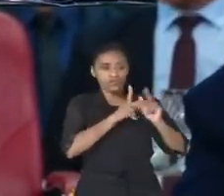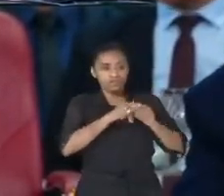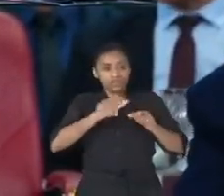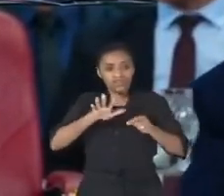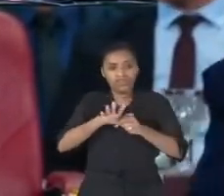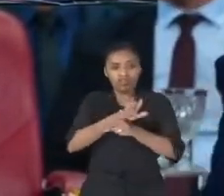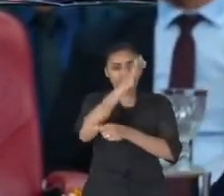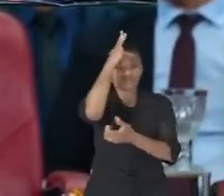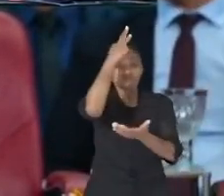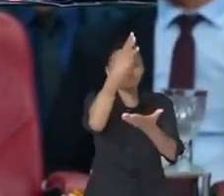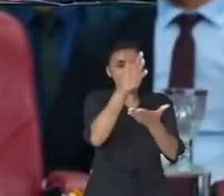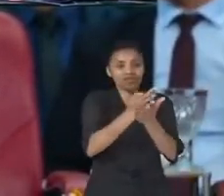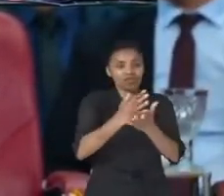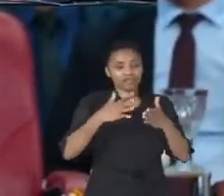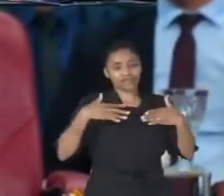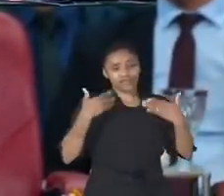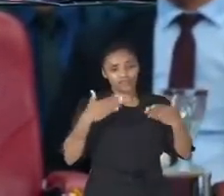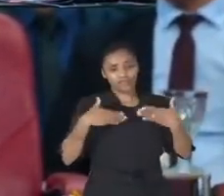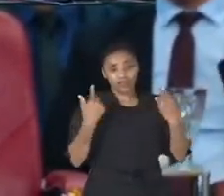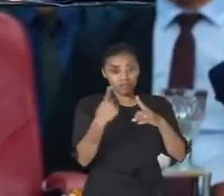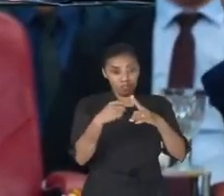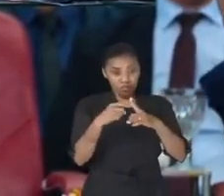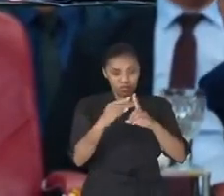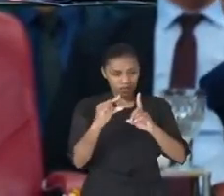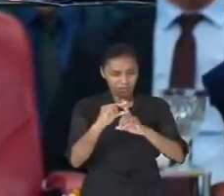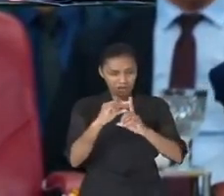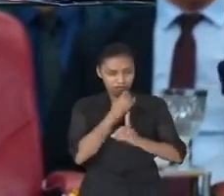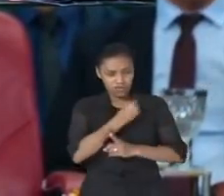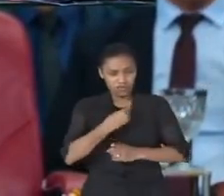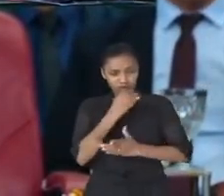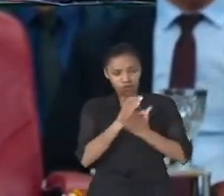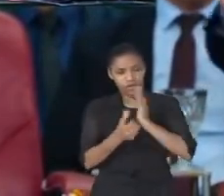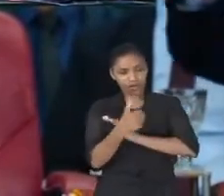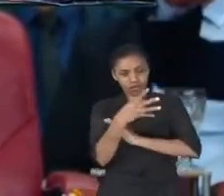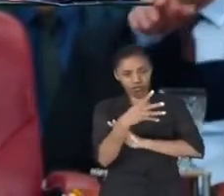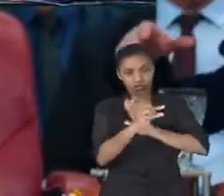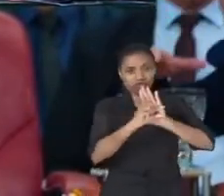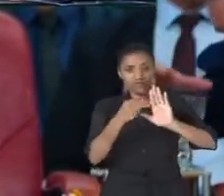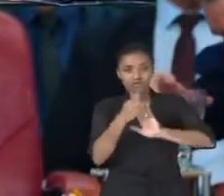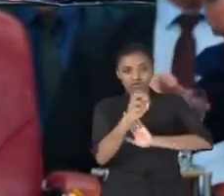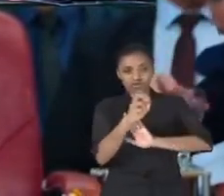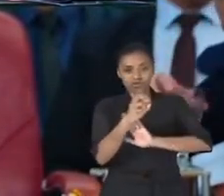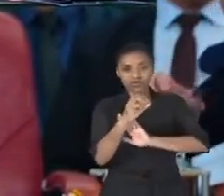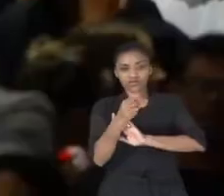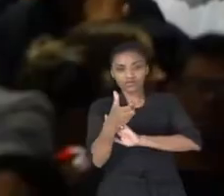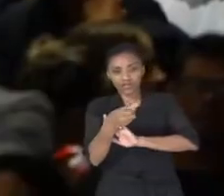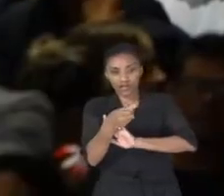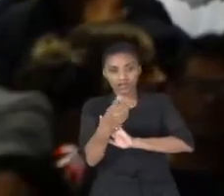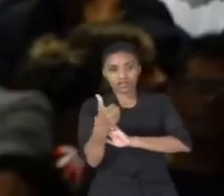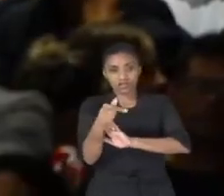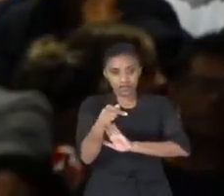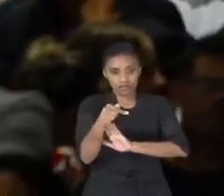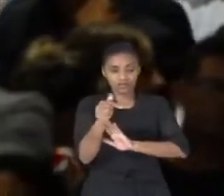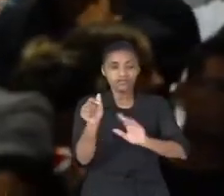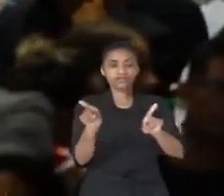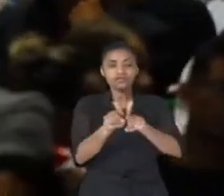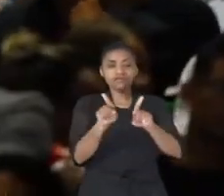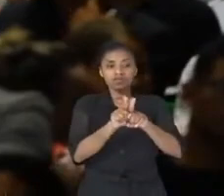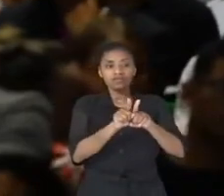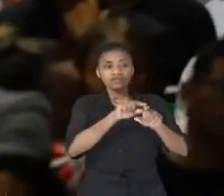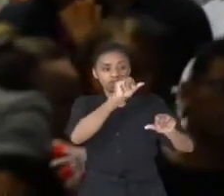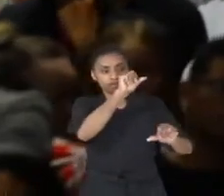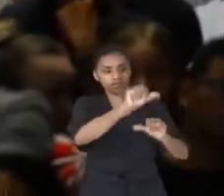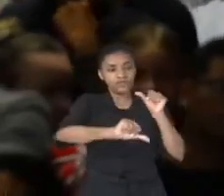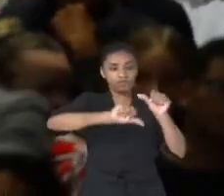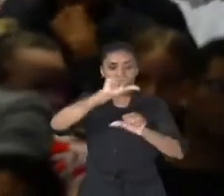de fé e de alegria. Porque estas palavras de João 14, bem como João 15, 16 e 17, são